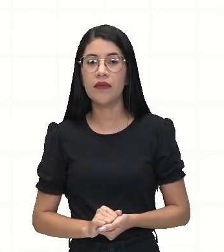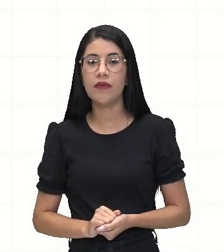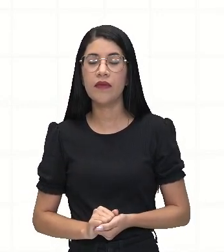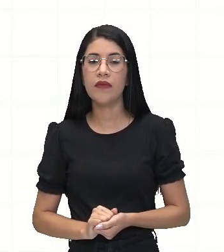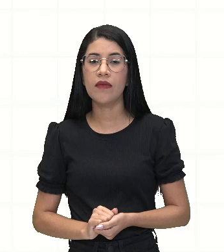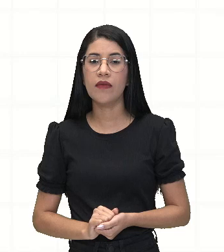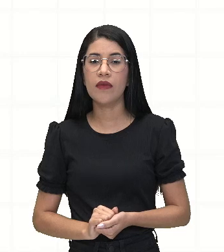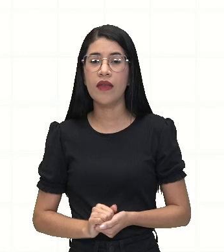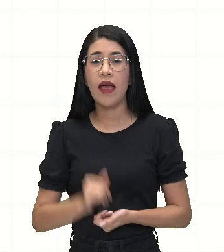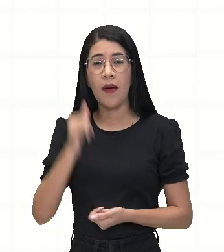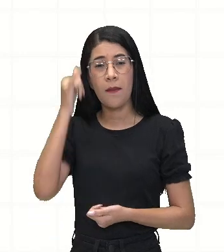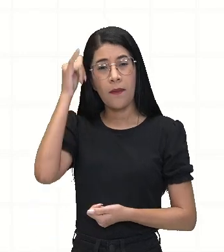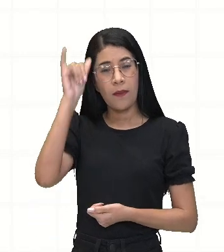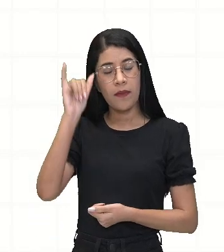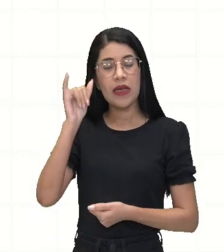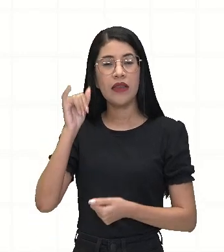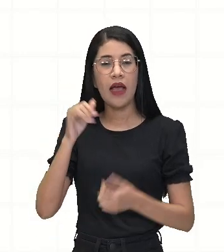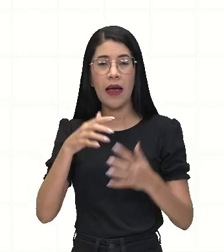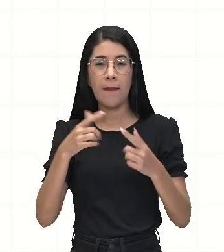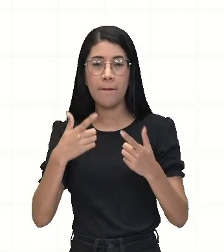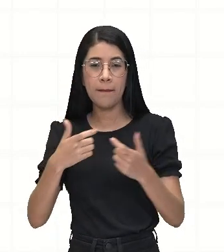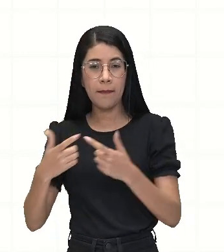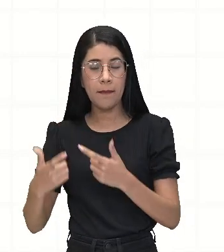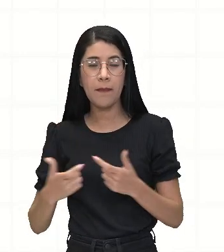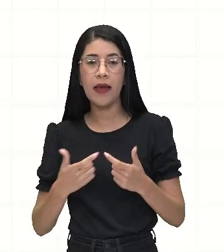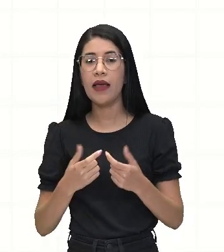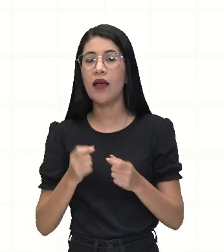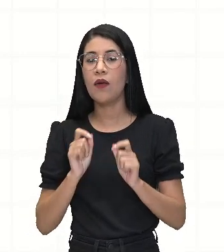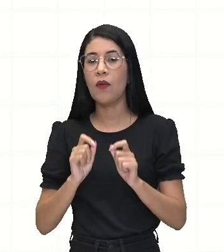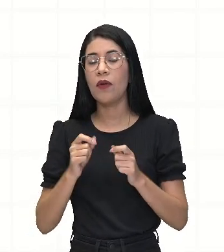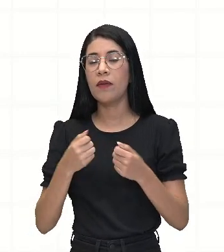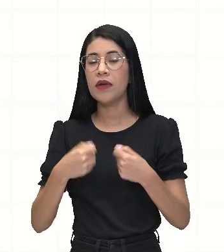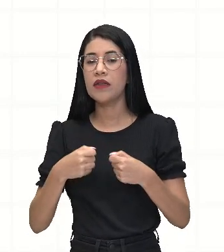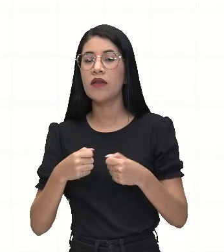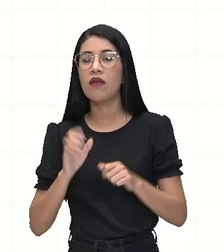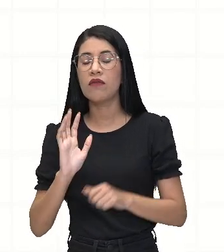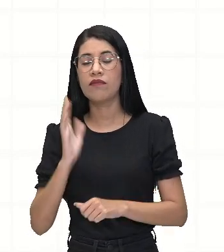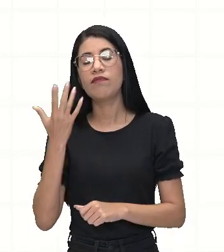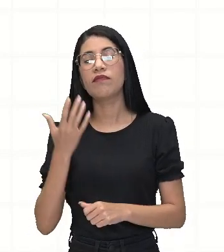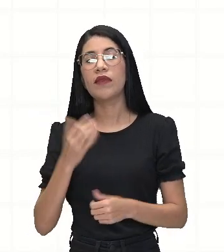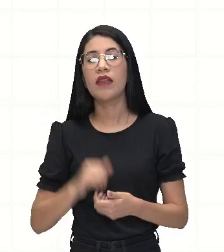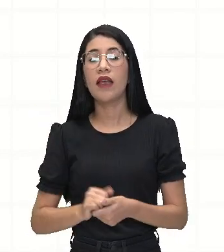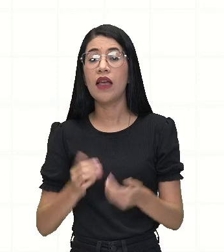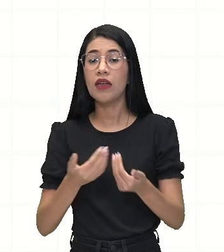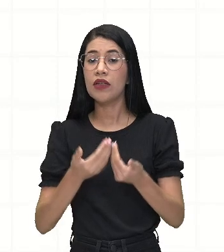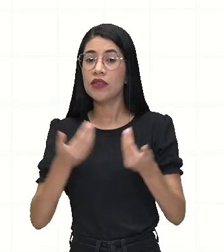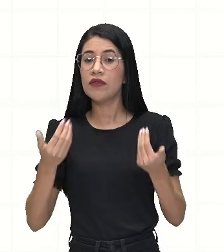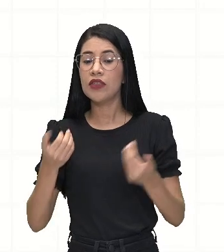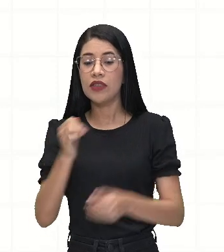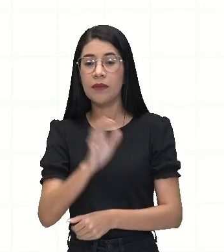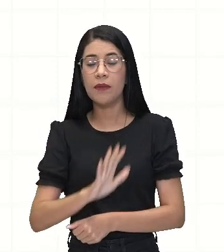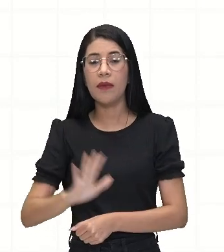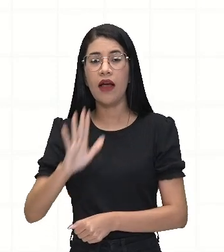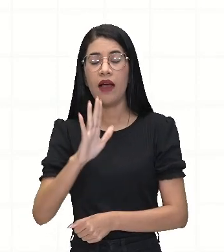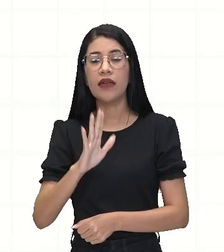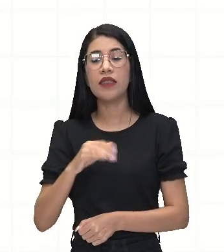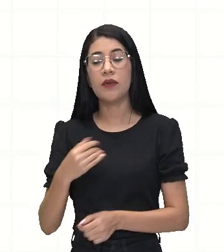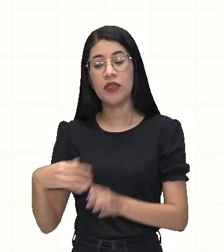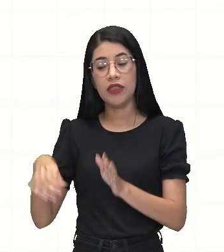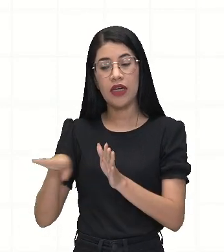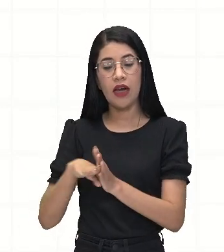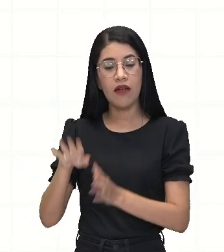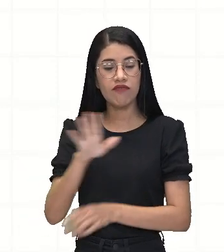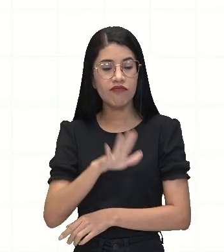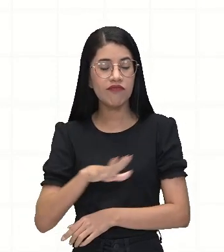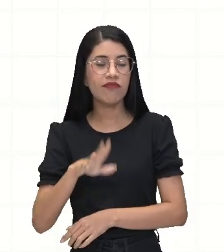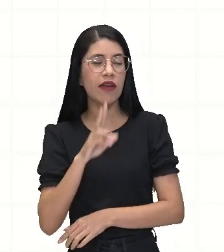evitar conflitos, o que aconteceu na divisão do território, Eles chegaram, tomaram conhecimento dessas terras que